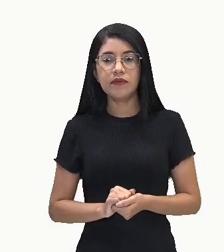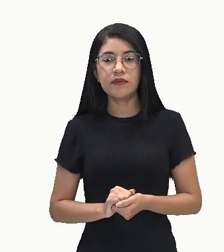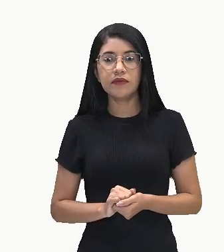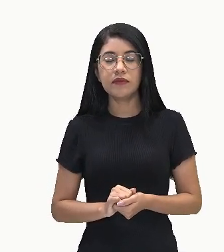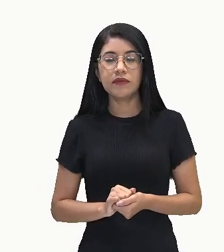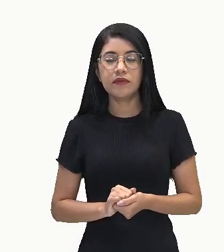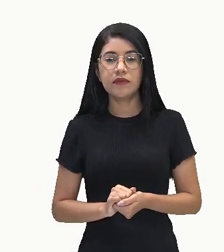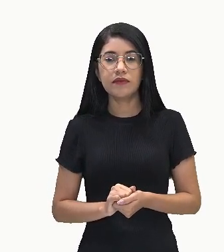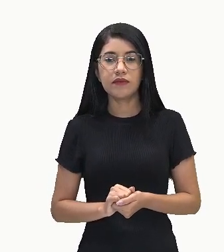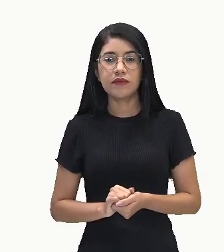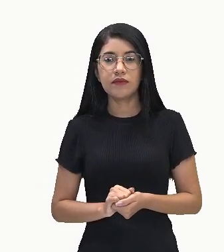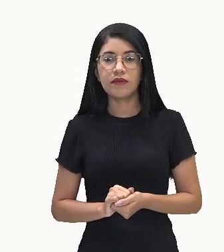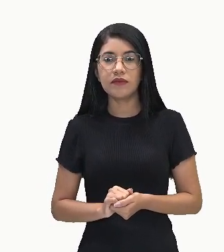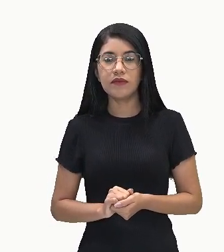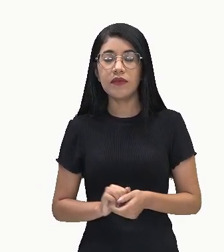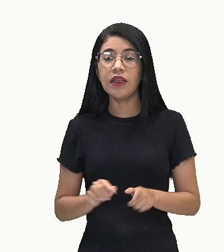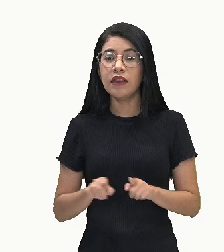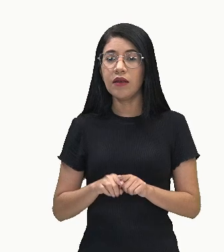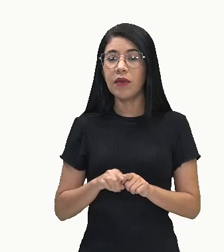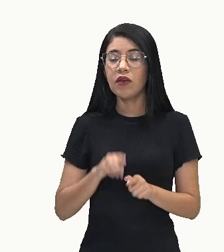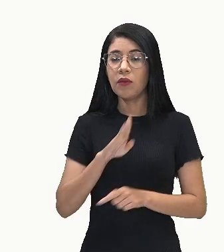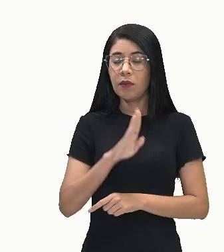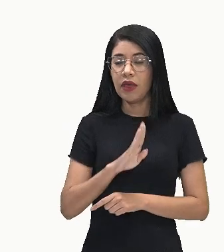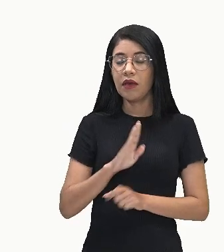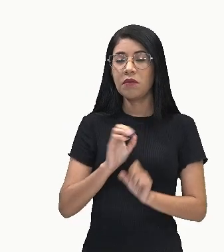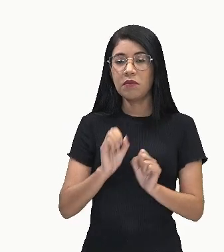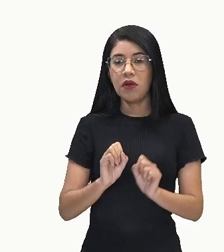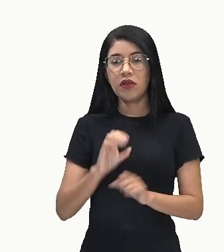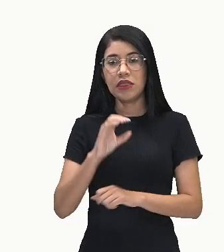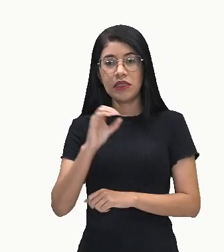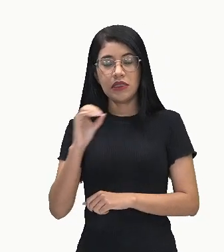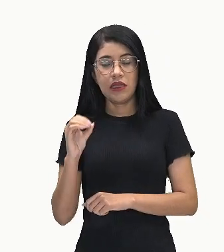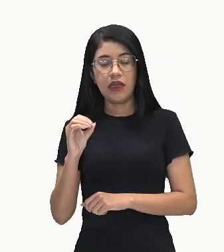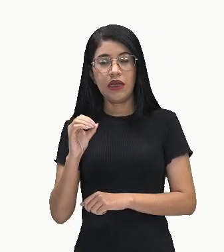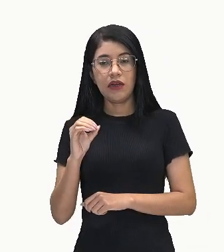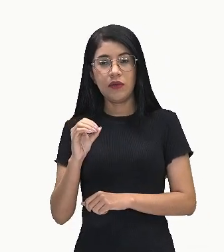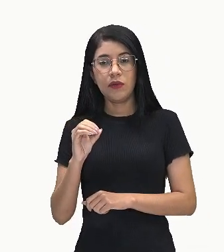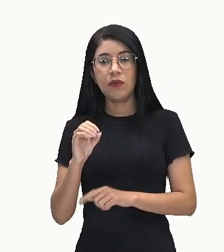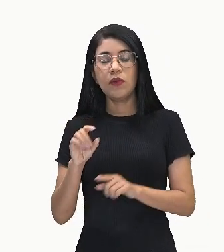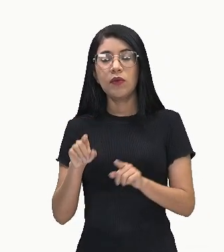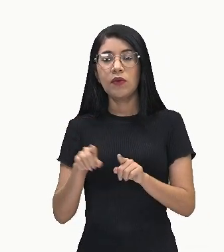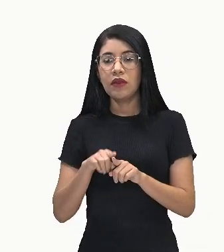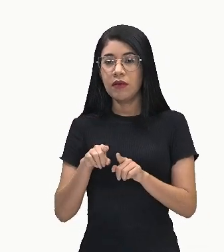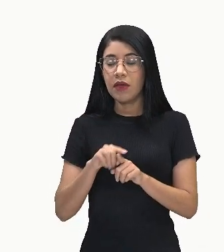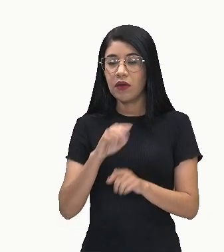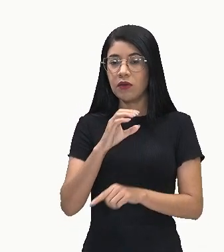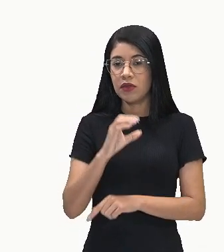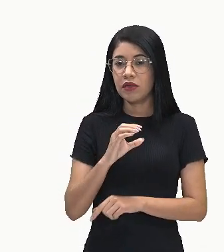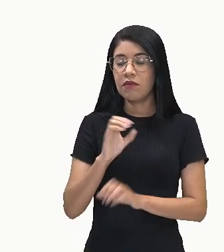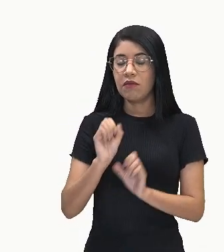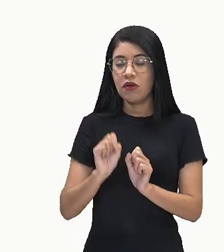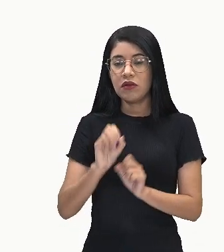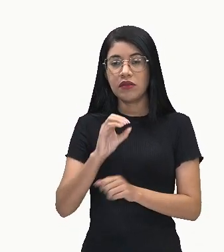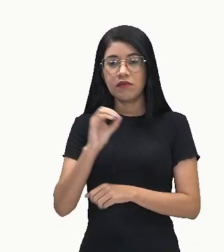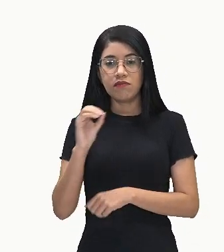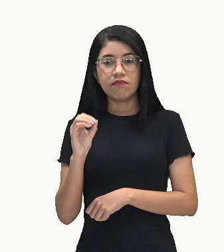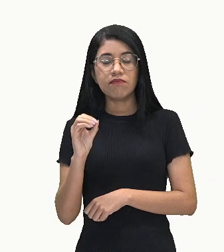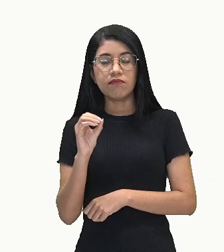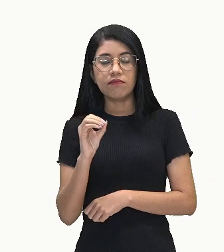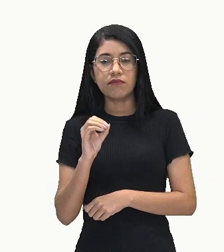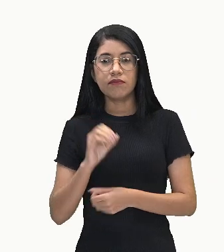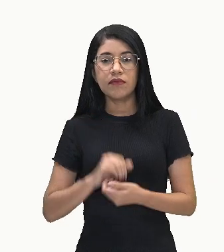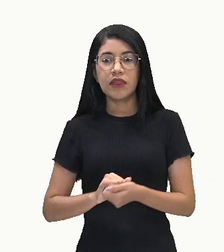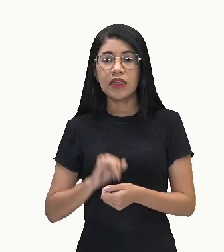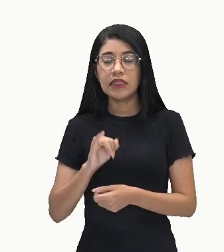né, do coeficiente b ser zero e o coeficiente c ser zero. Quando isso ocorre, nós dizemos que as equações